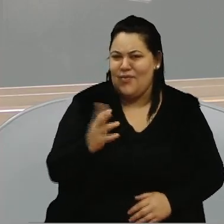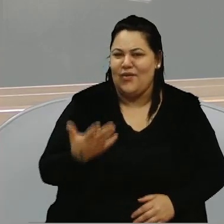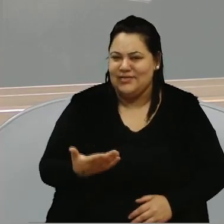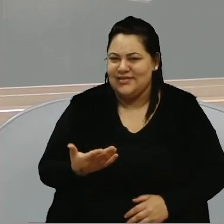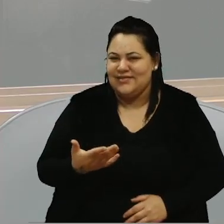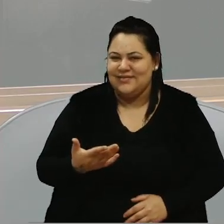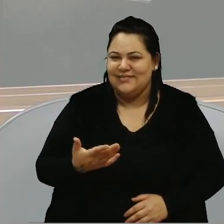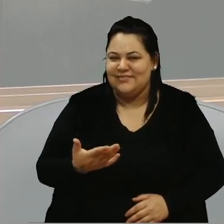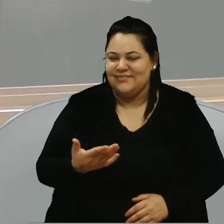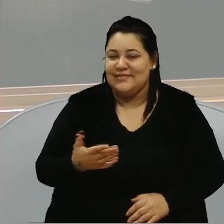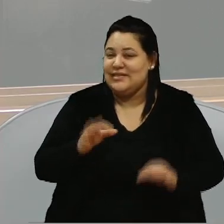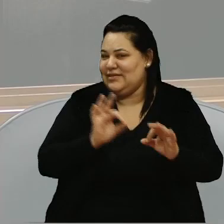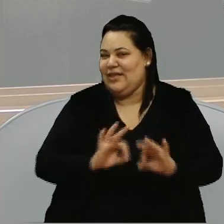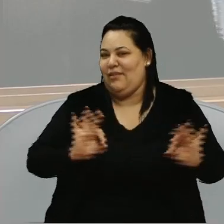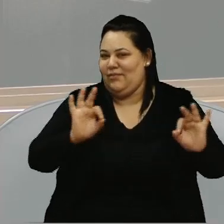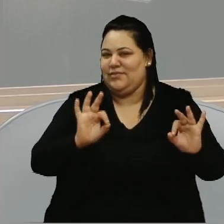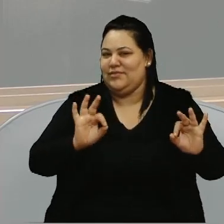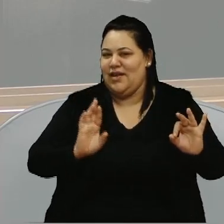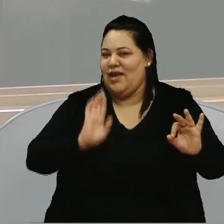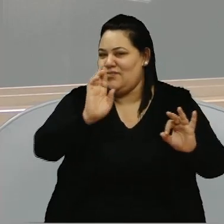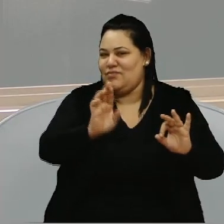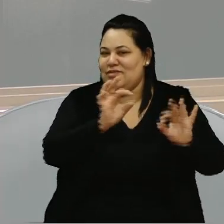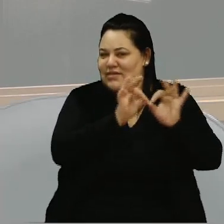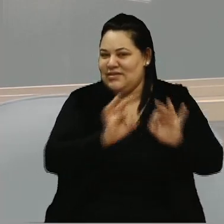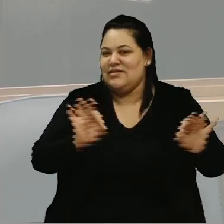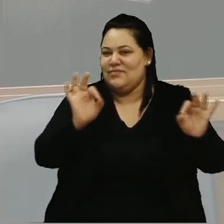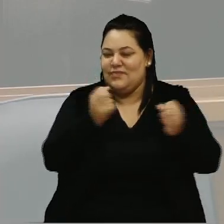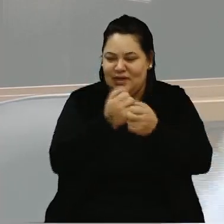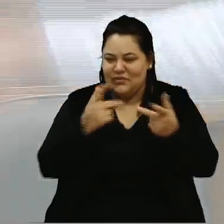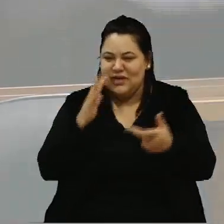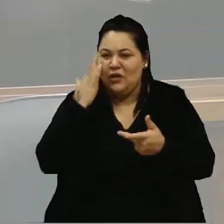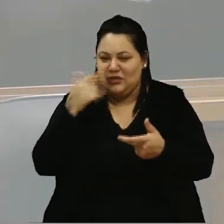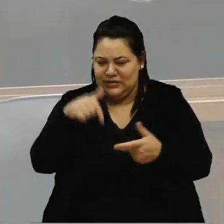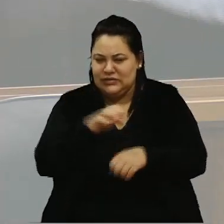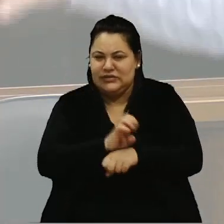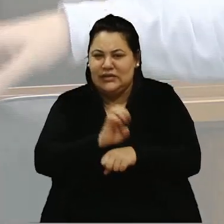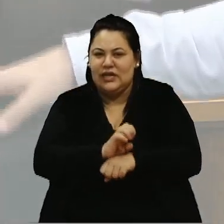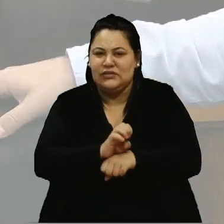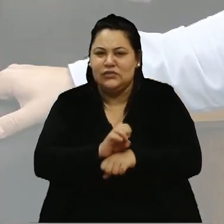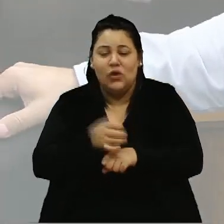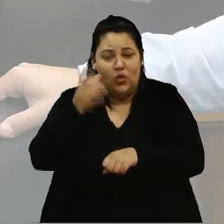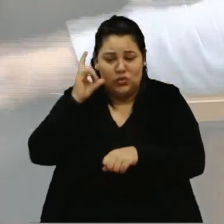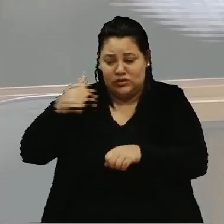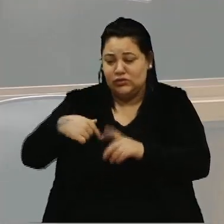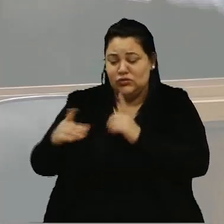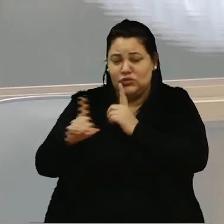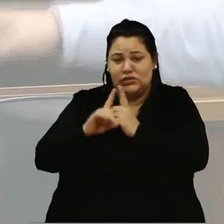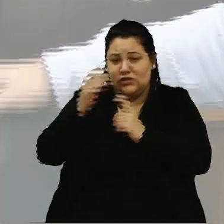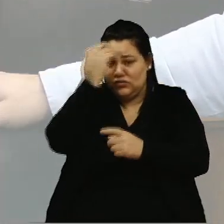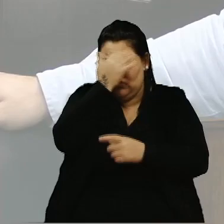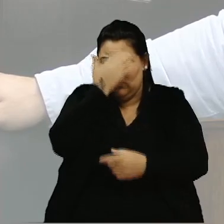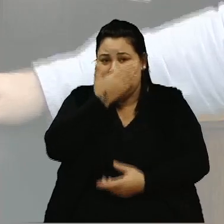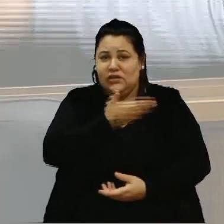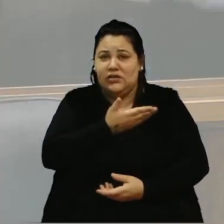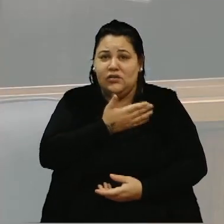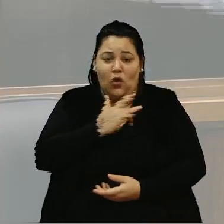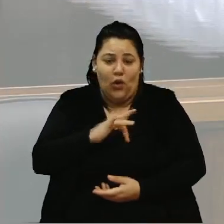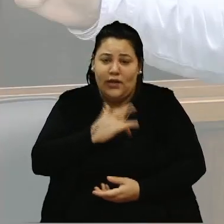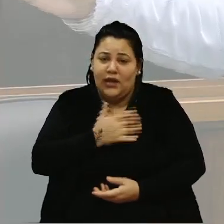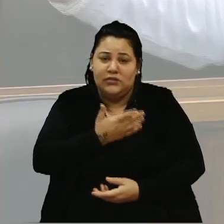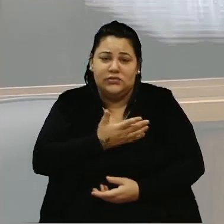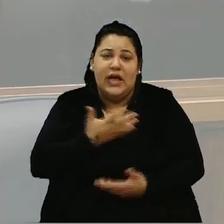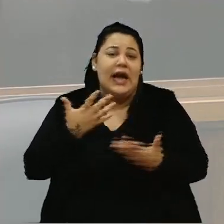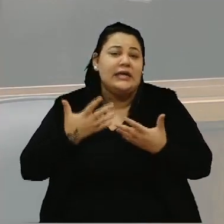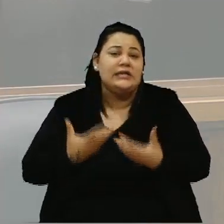mínimas para as questões que nós estamos sofrendo. Ontem eu me encontrei com o prefeito aqui, fiquei com pena do prefeito,